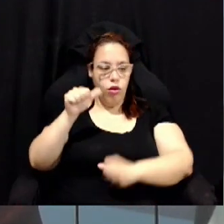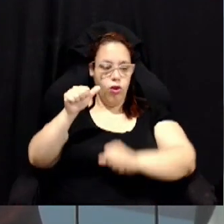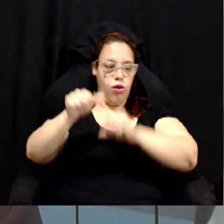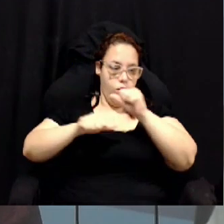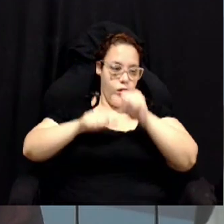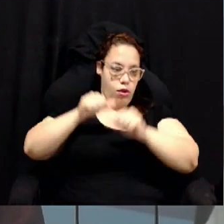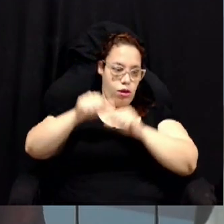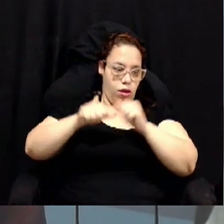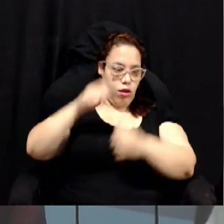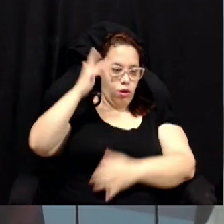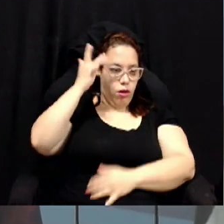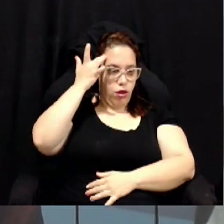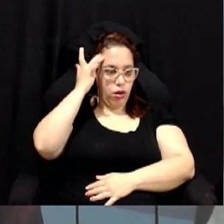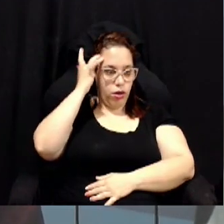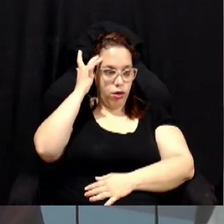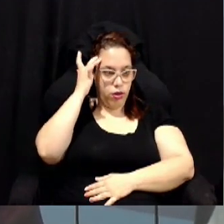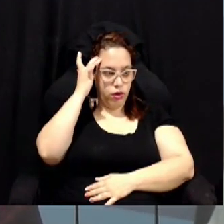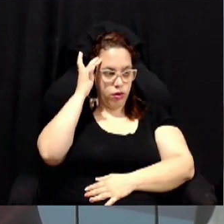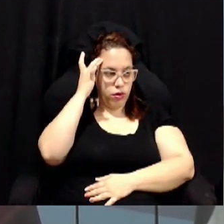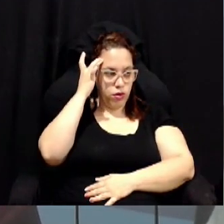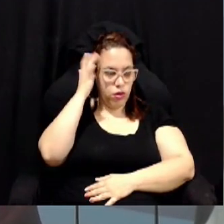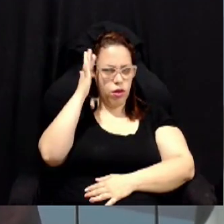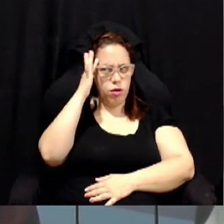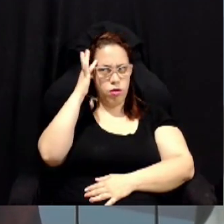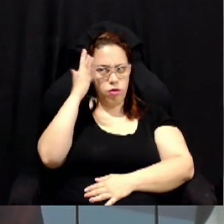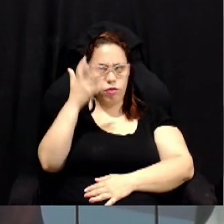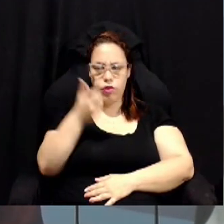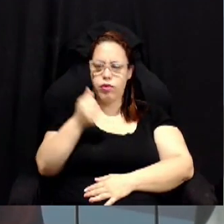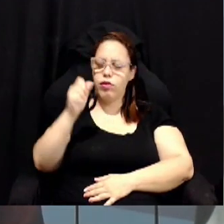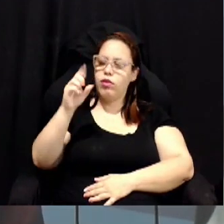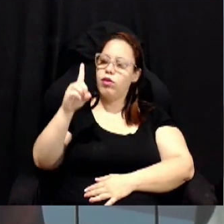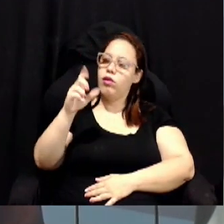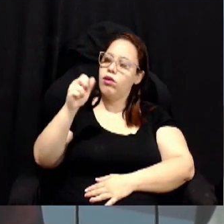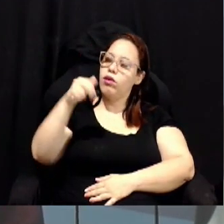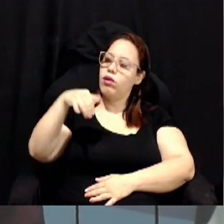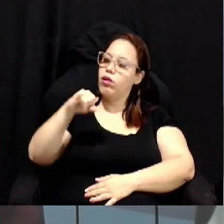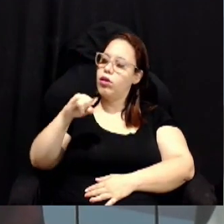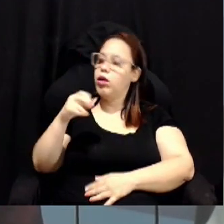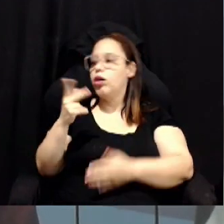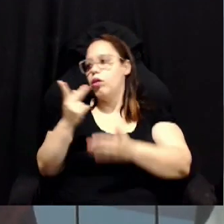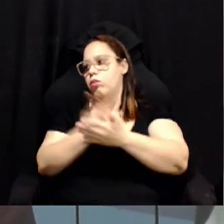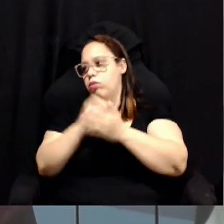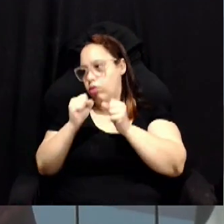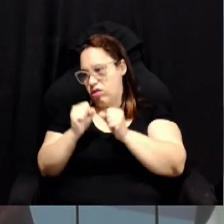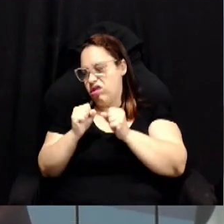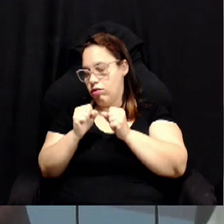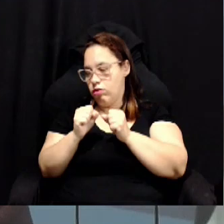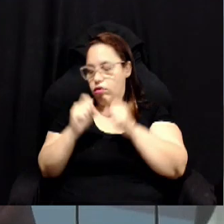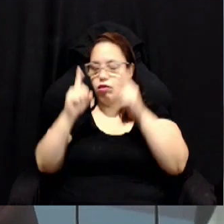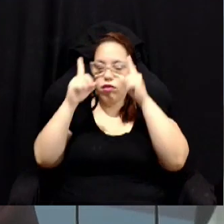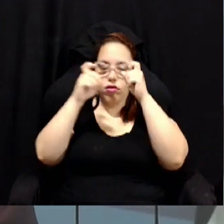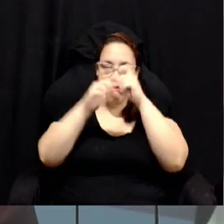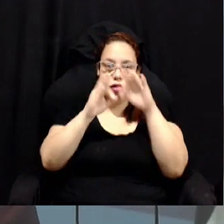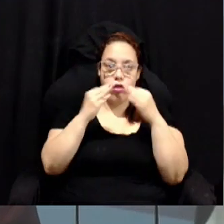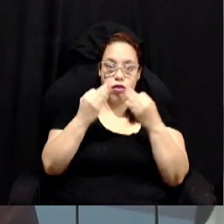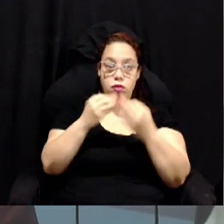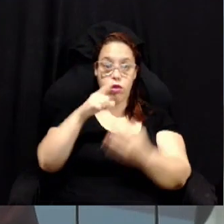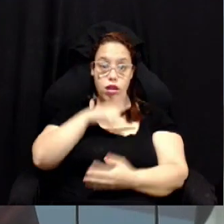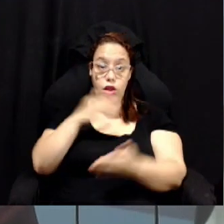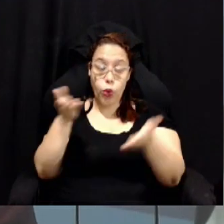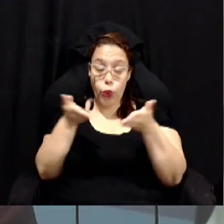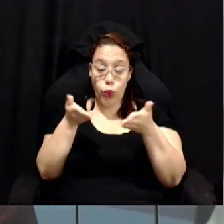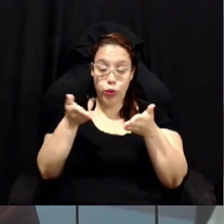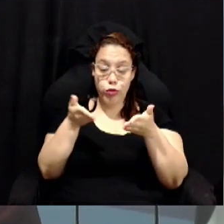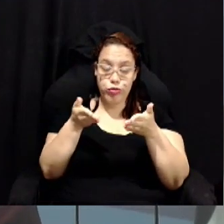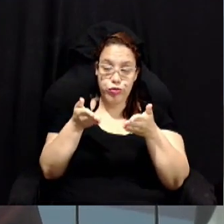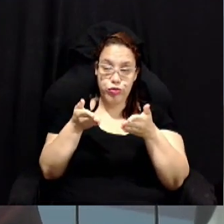que, na minha compreensão, Dani, e posso estar errado, eu acho que a maior dificuldade que as famílias têm hoje é na questão do